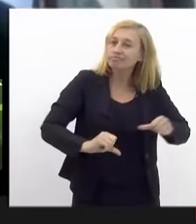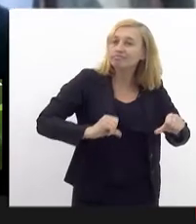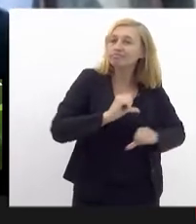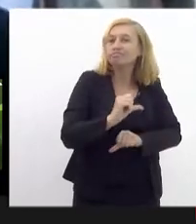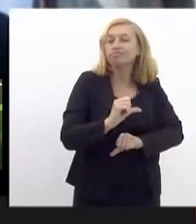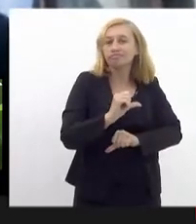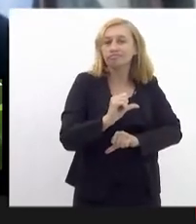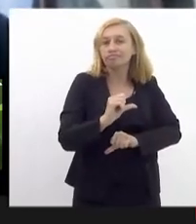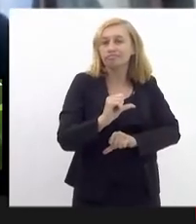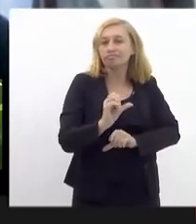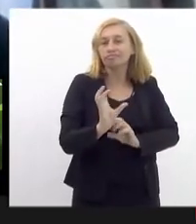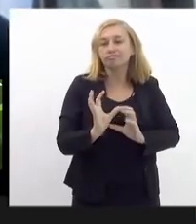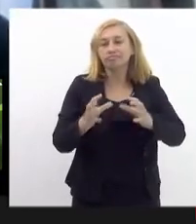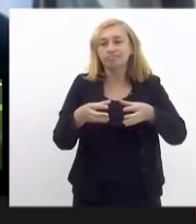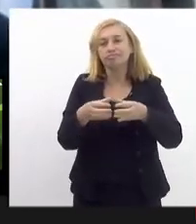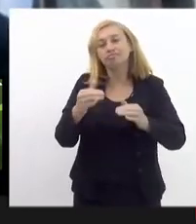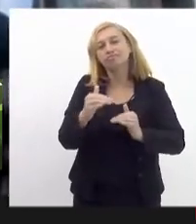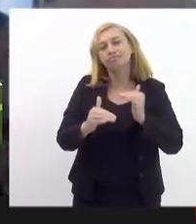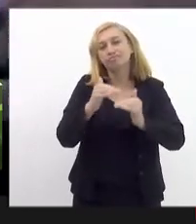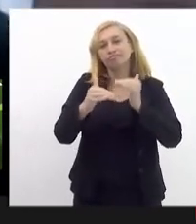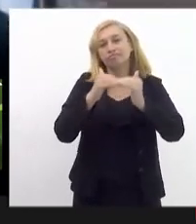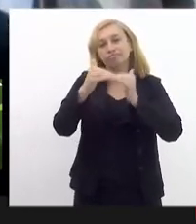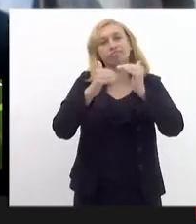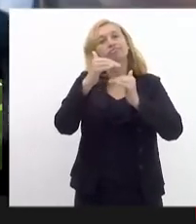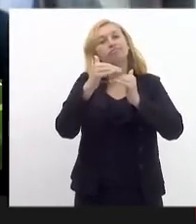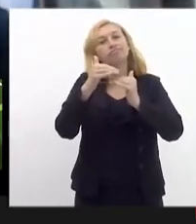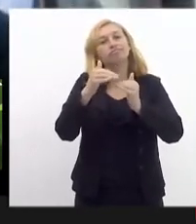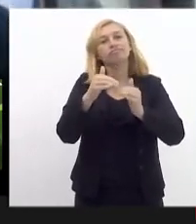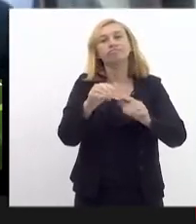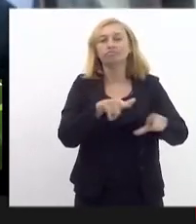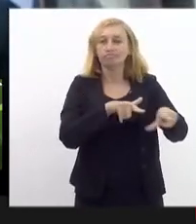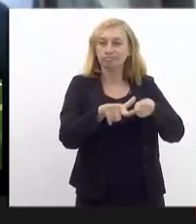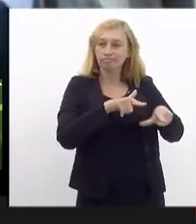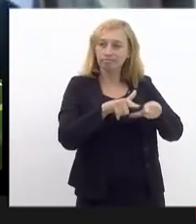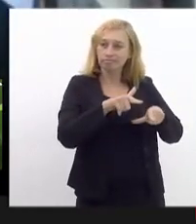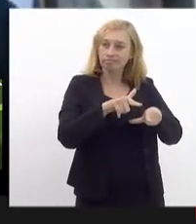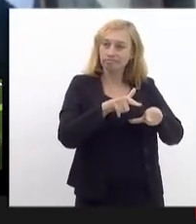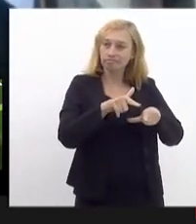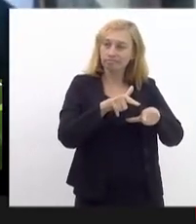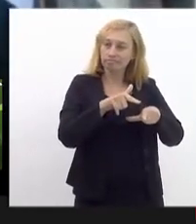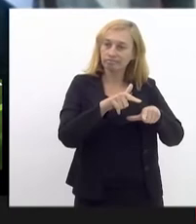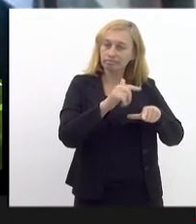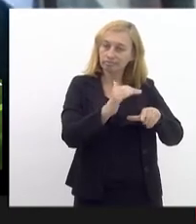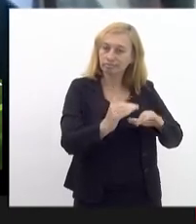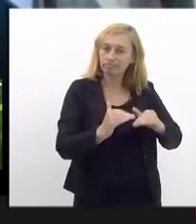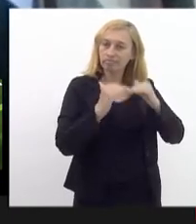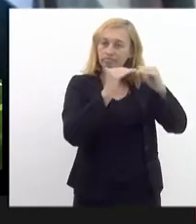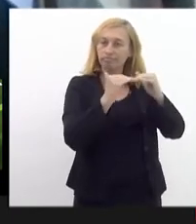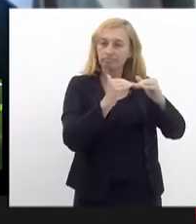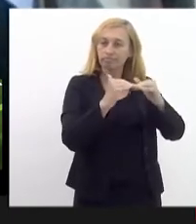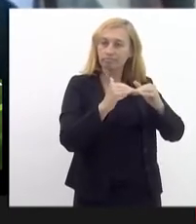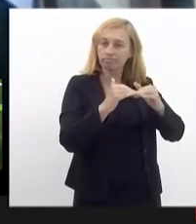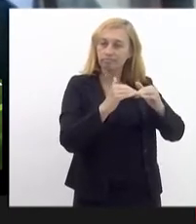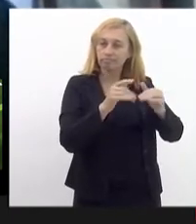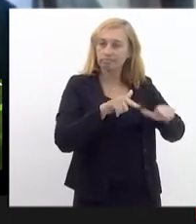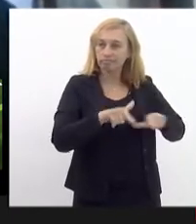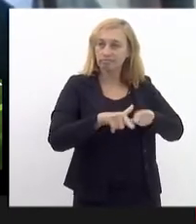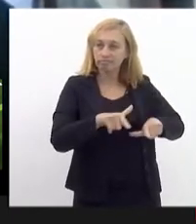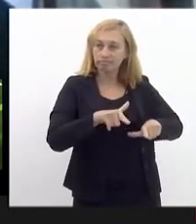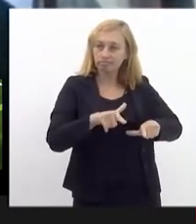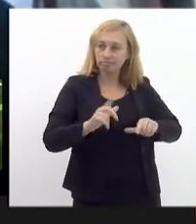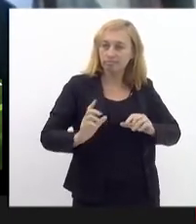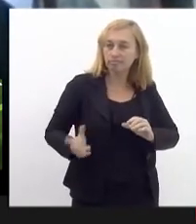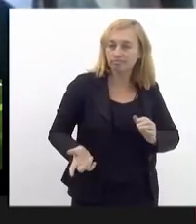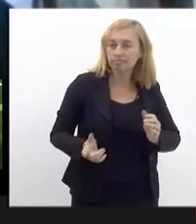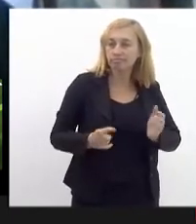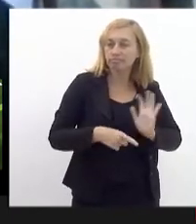transformarmos-nos num polo de desenvolvimento, criarmos empregos de alto nível e trabalharmos na recuperação de um